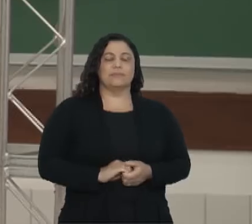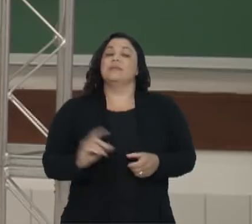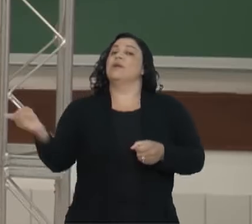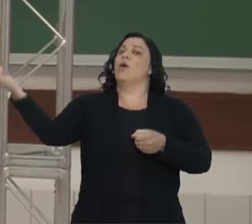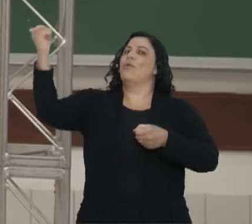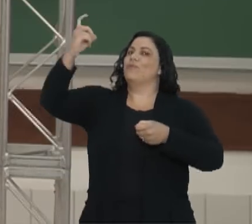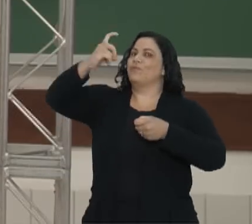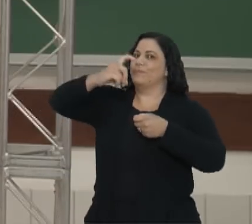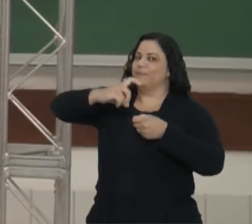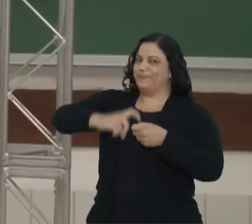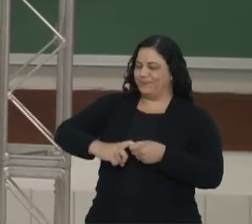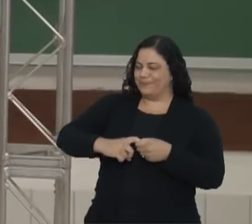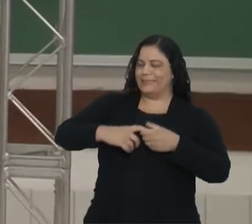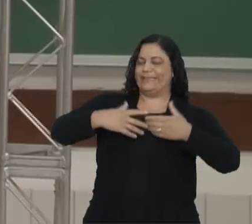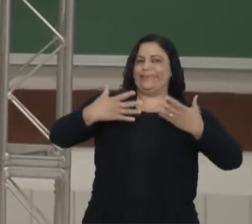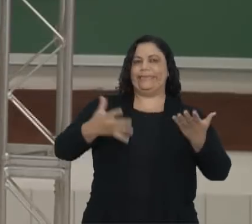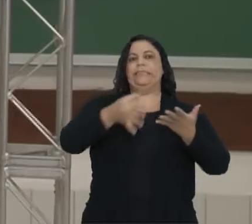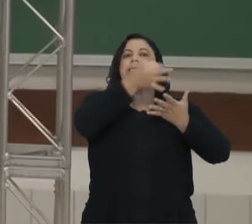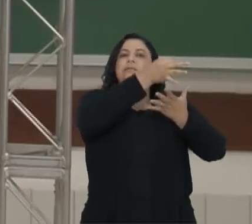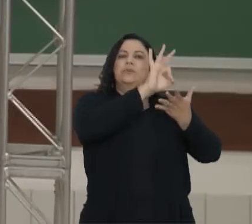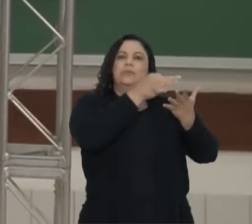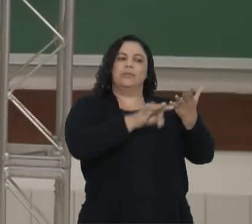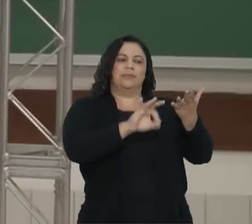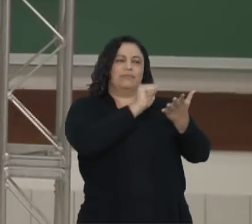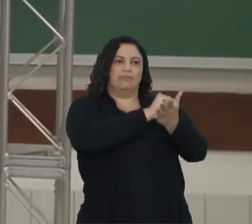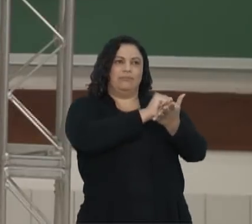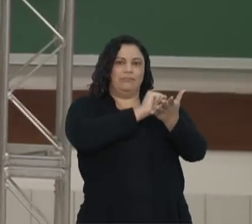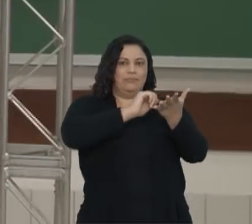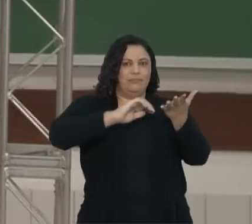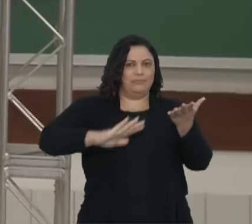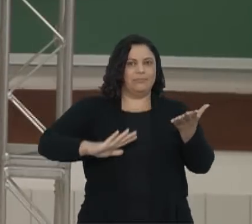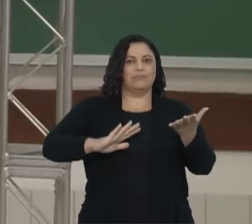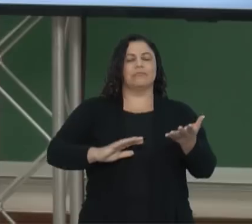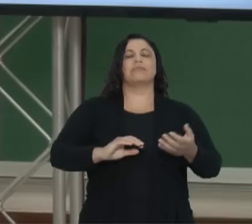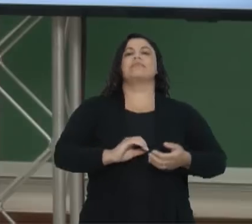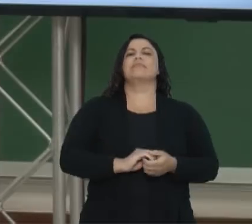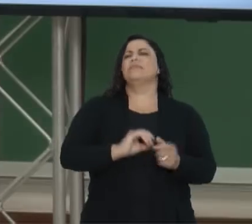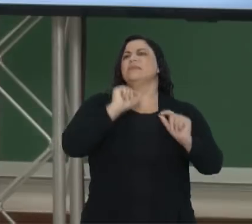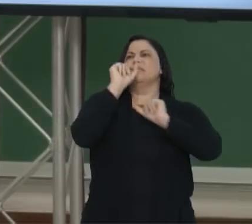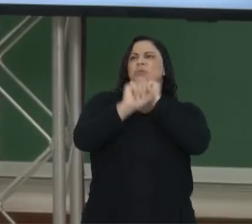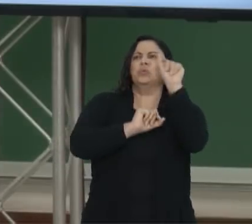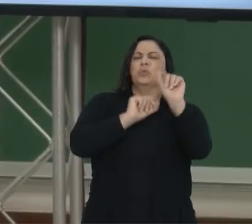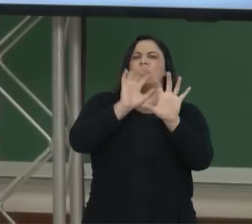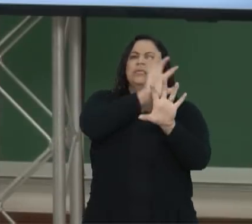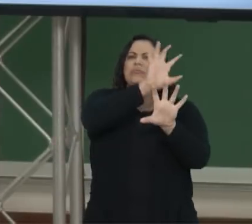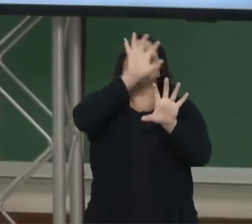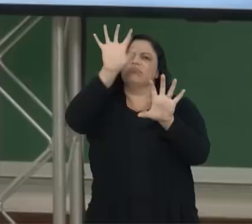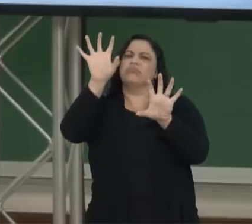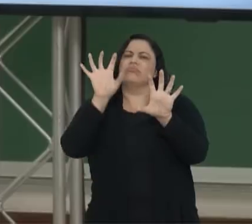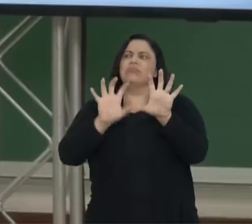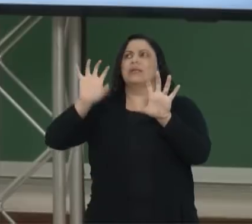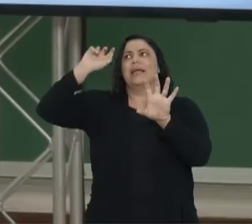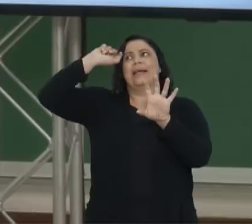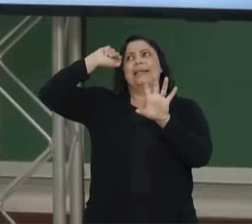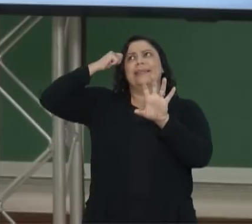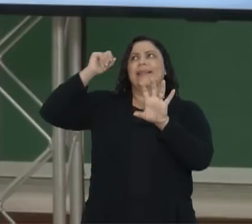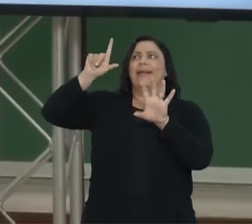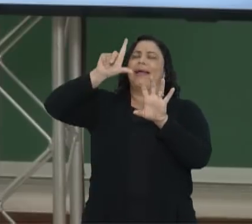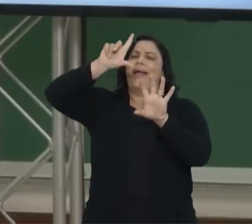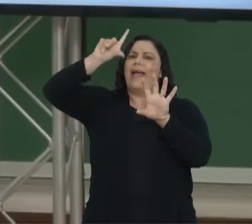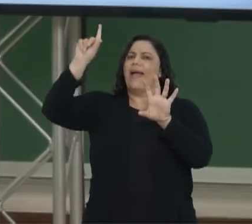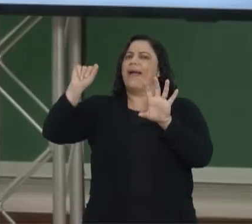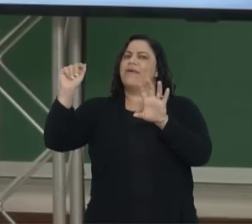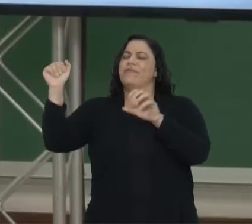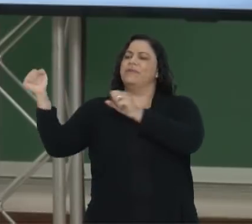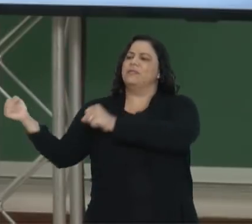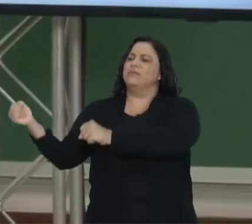Voltamos então ali, pessoal, com a correção do exercício. Opa! De quais regiões da África vieram os povos escravizados e